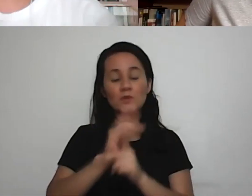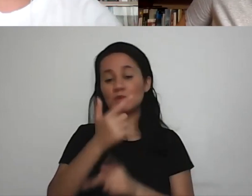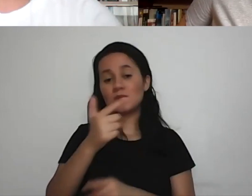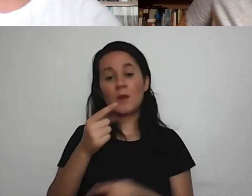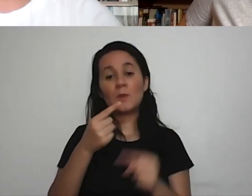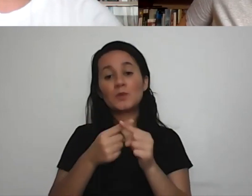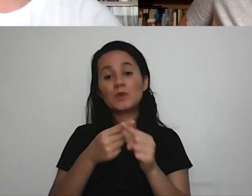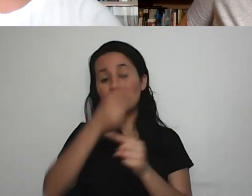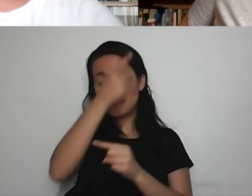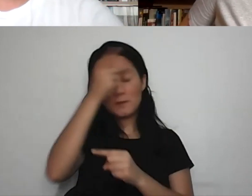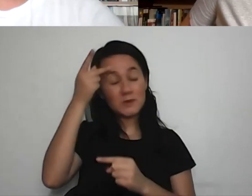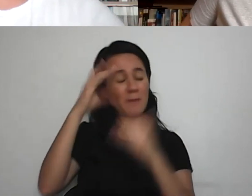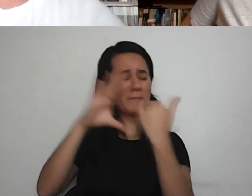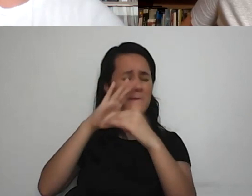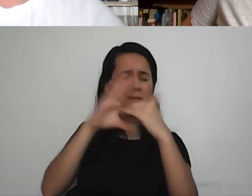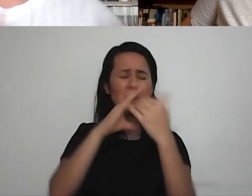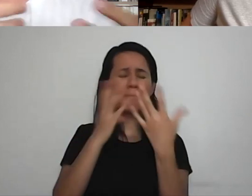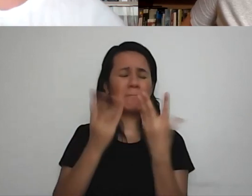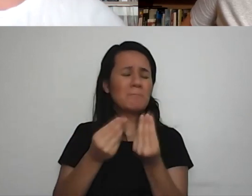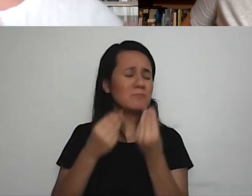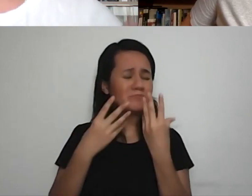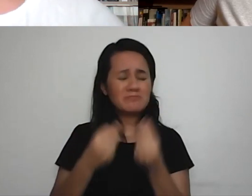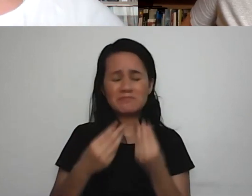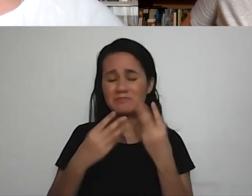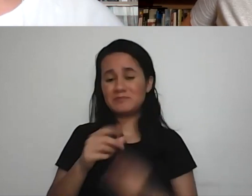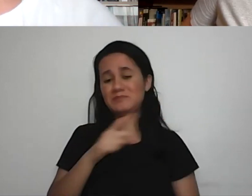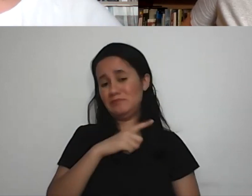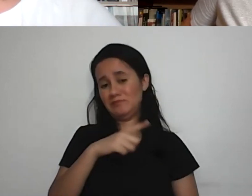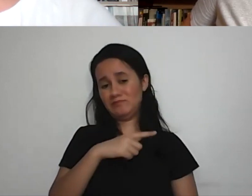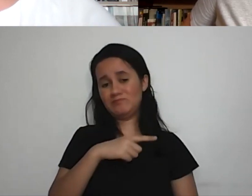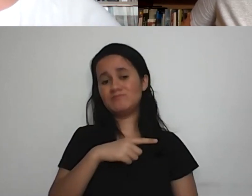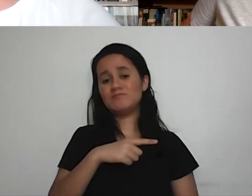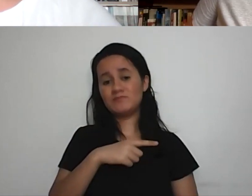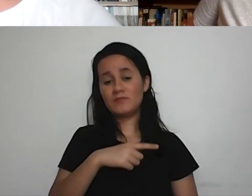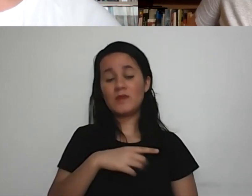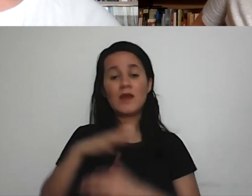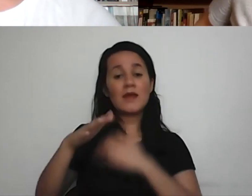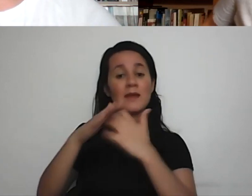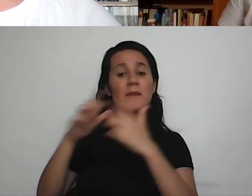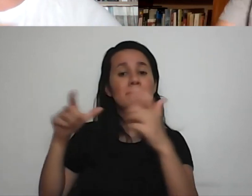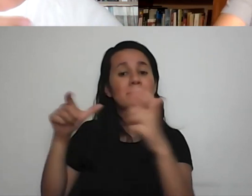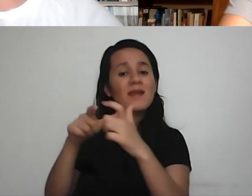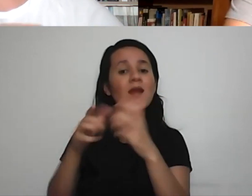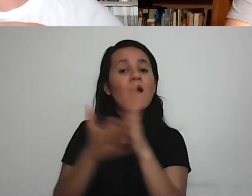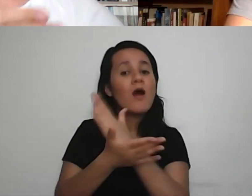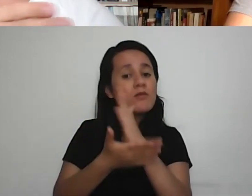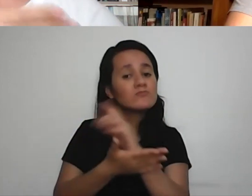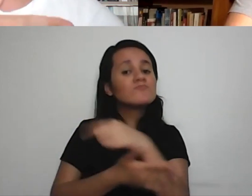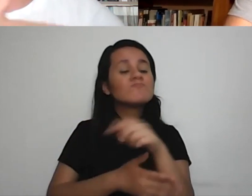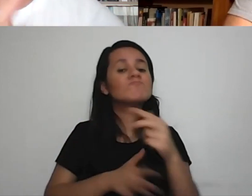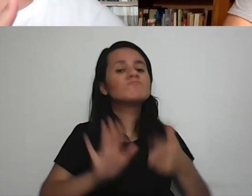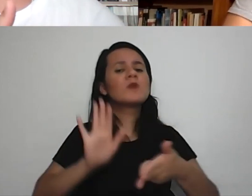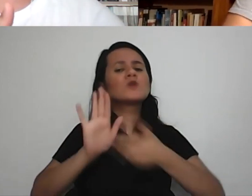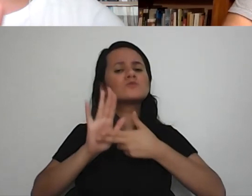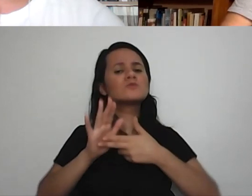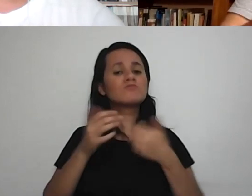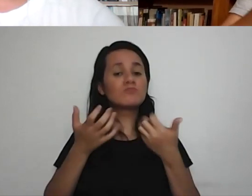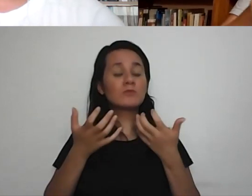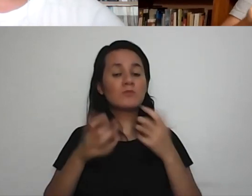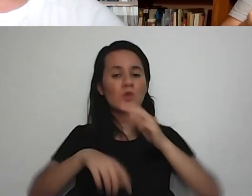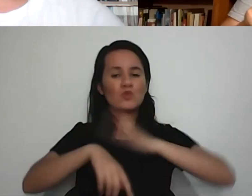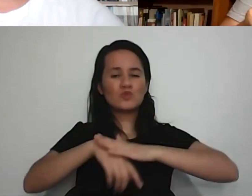é muita gente mandando. Mas as editoras pequenas assumiram muito desse papel, né? Que é o que a gente, por exemplo, hoje em dia você